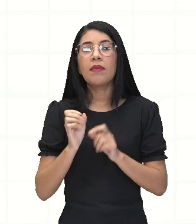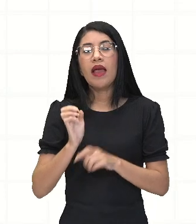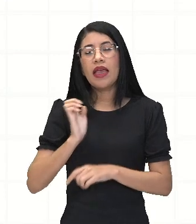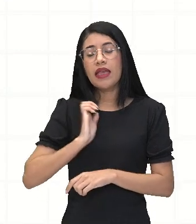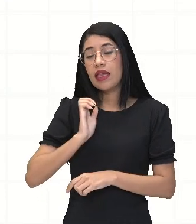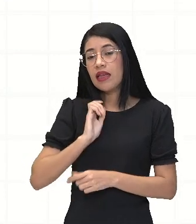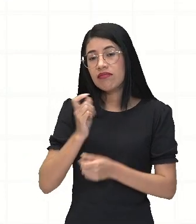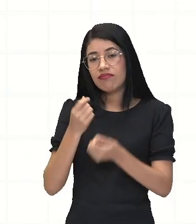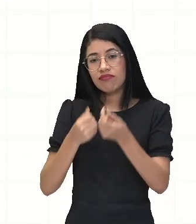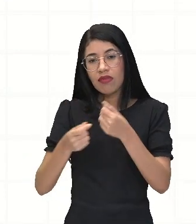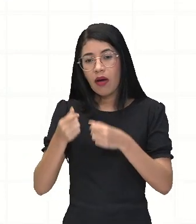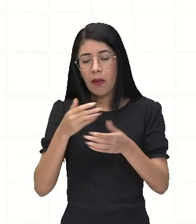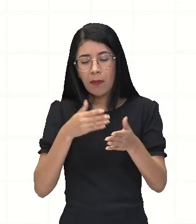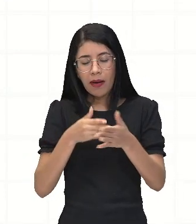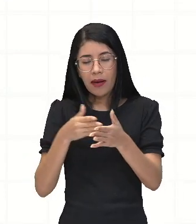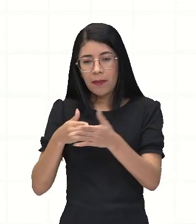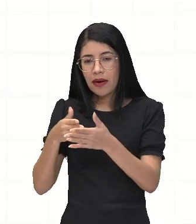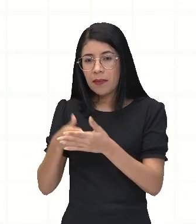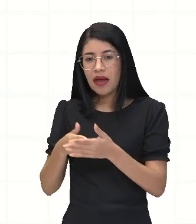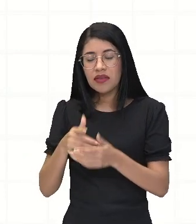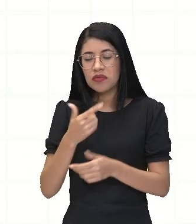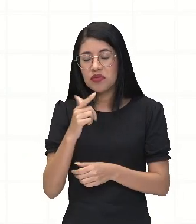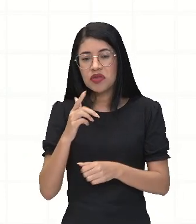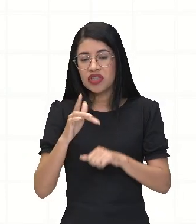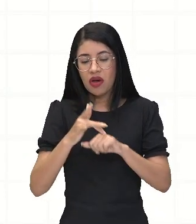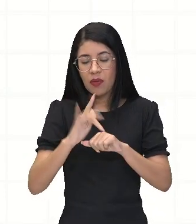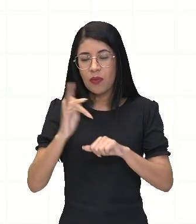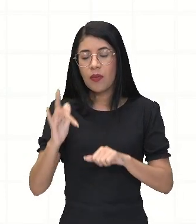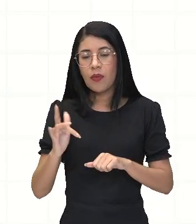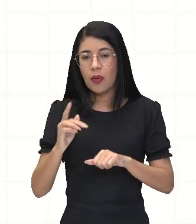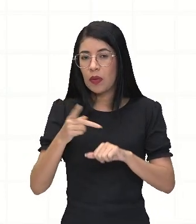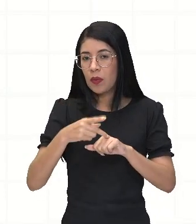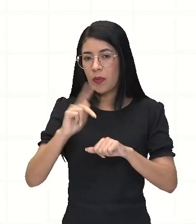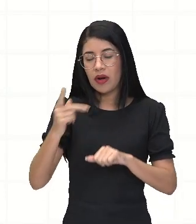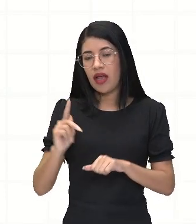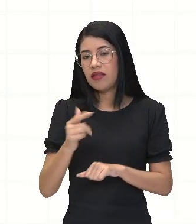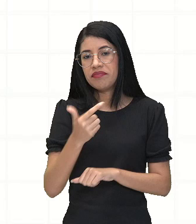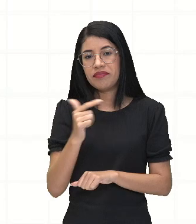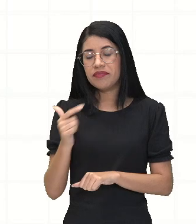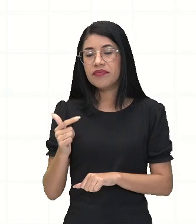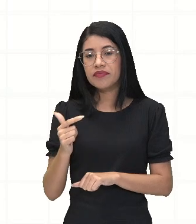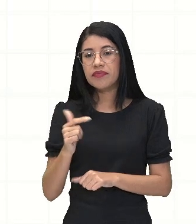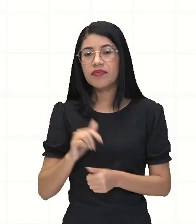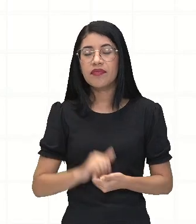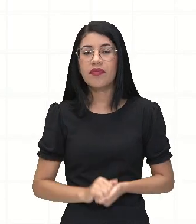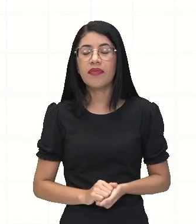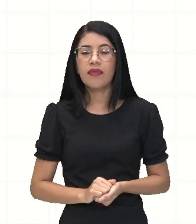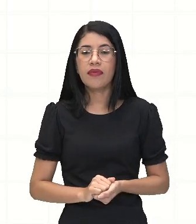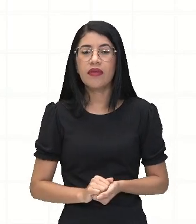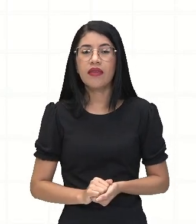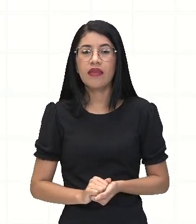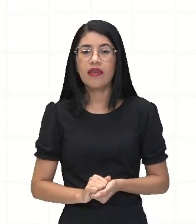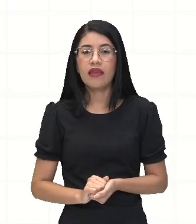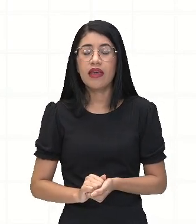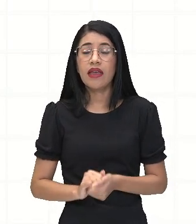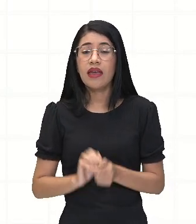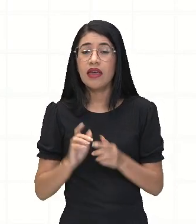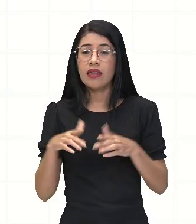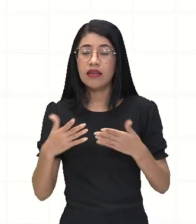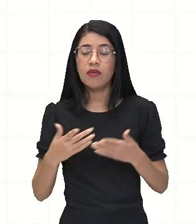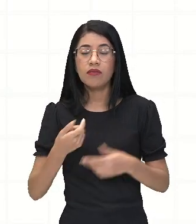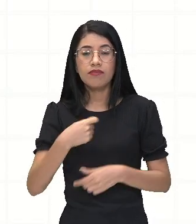muito rentáveis. Ela vai encontrar ouro, ela vai encontrar prata nas minas de Potosí. Então, para a